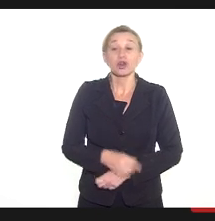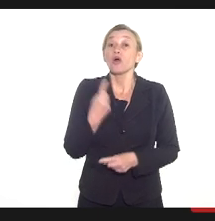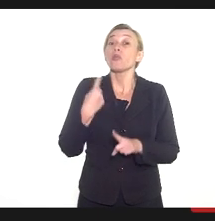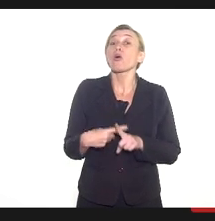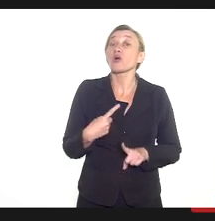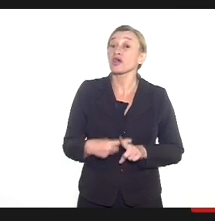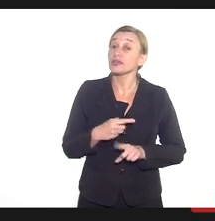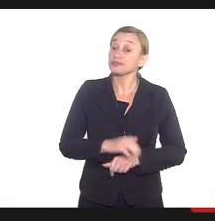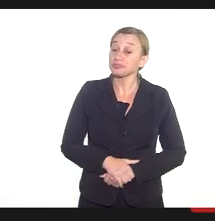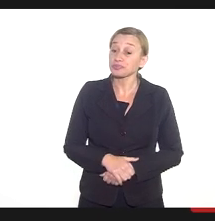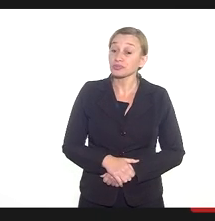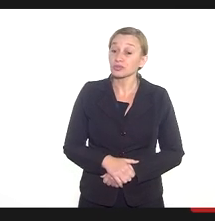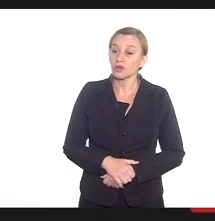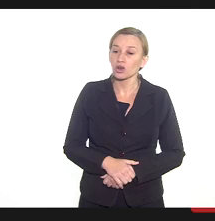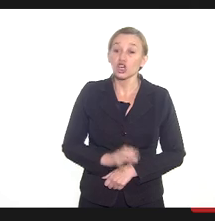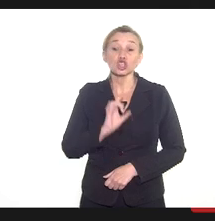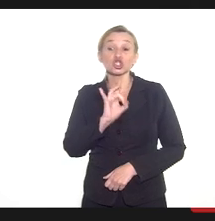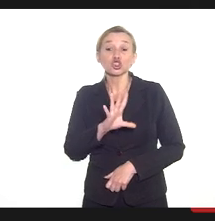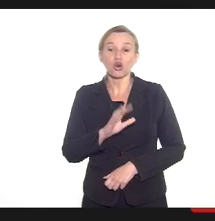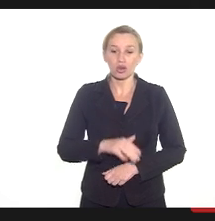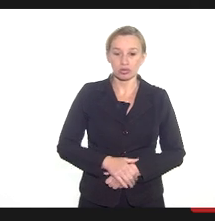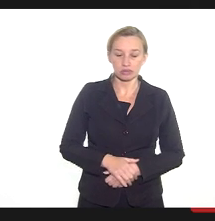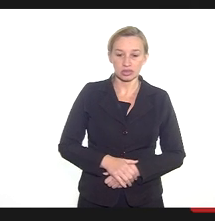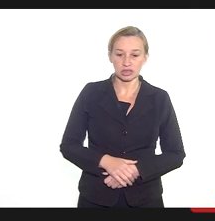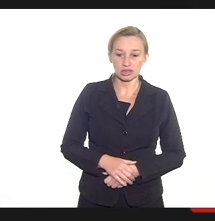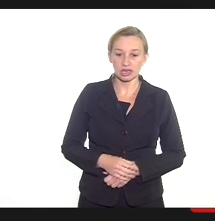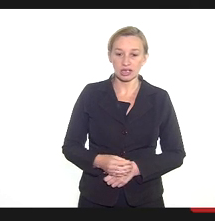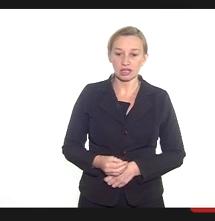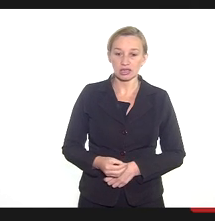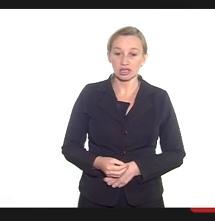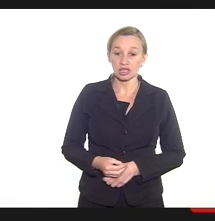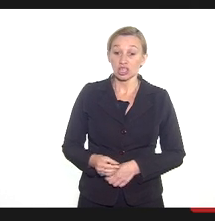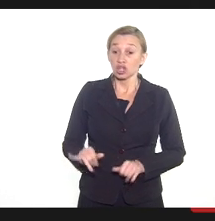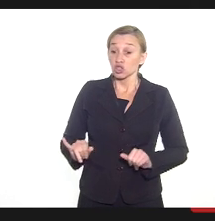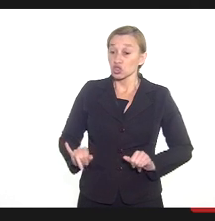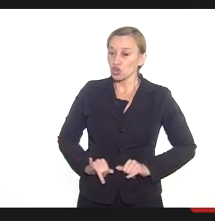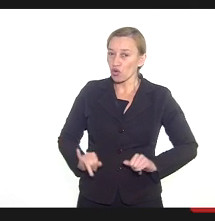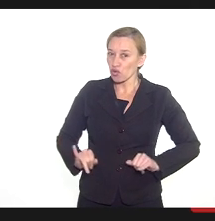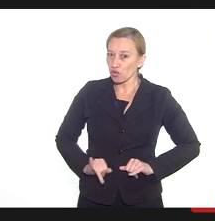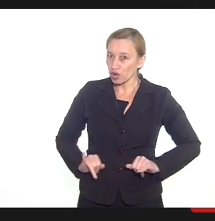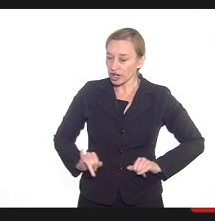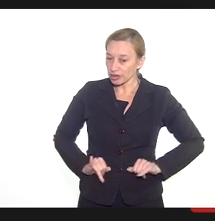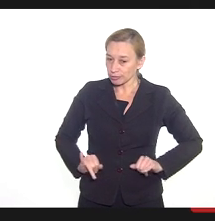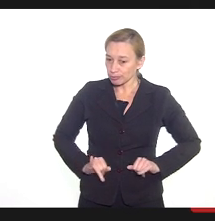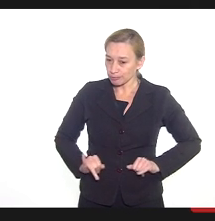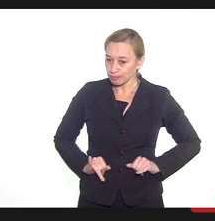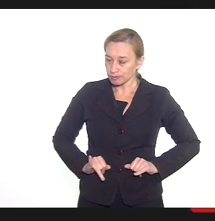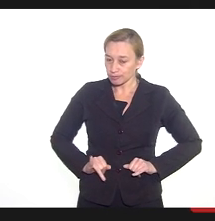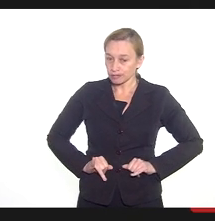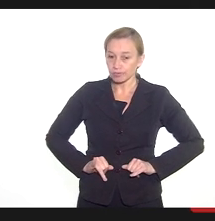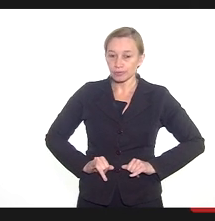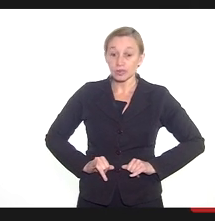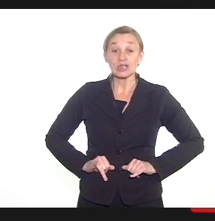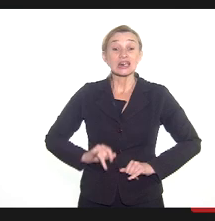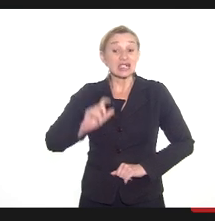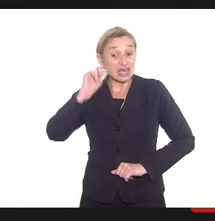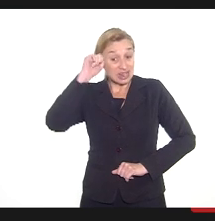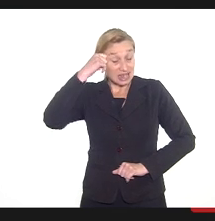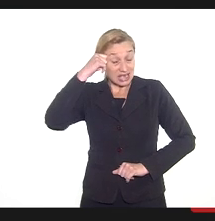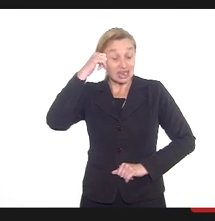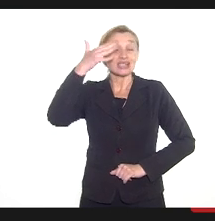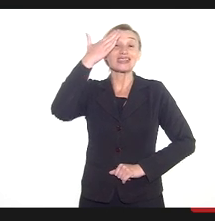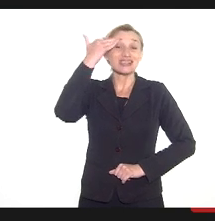porque só quem está do lado de cá, com a sua pele negra, que entende e